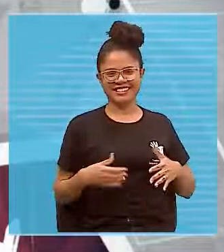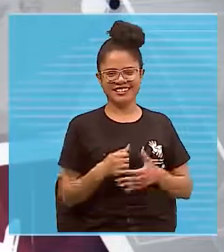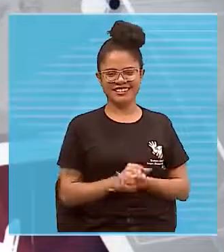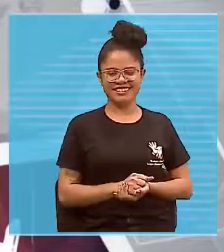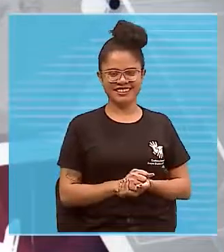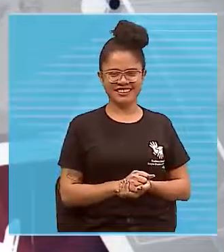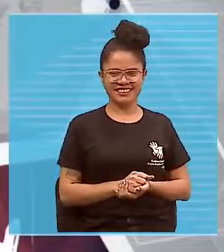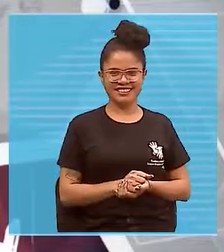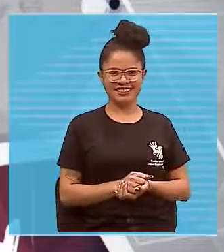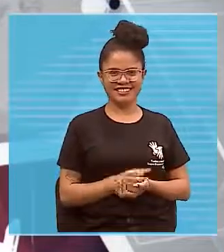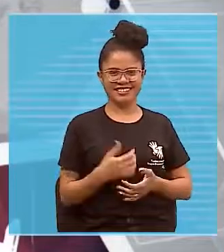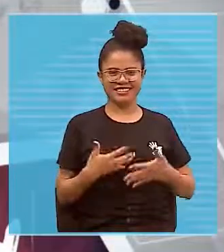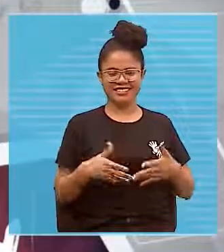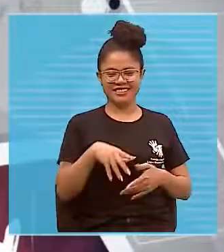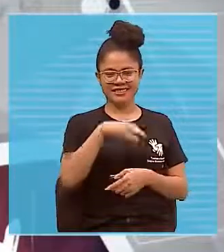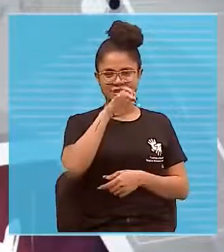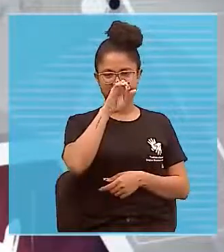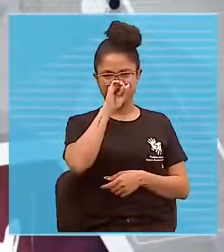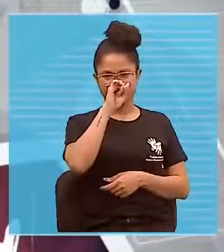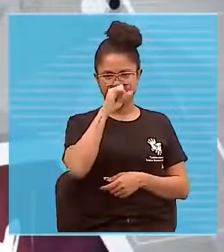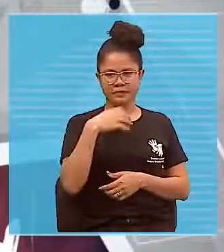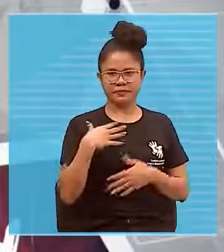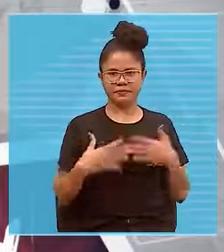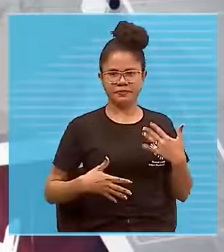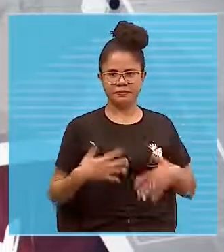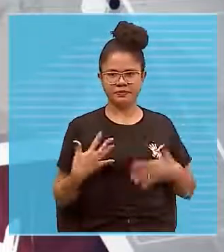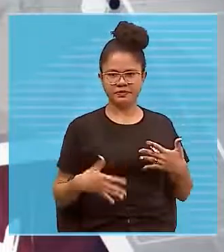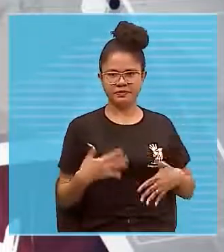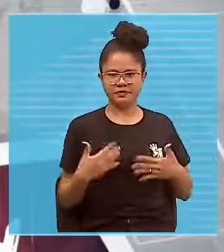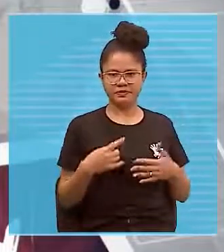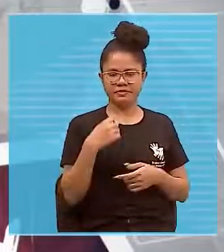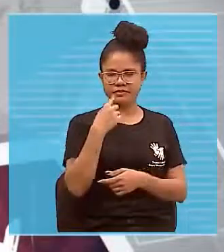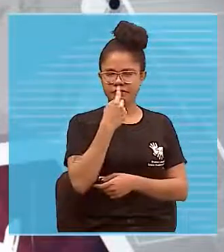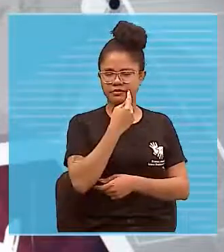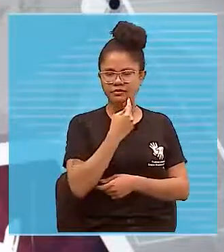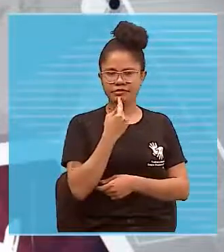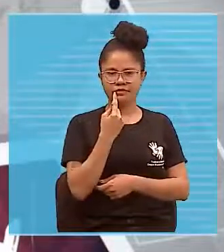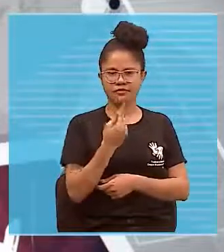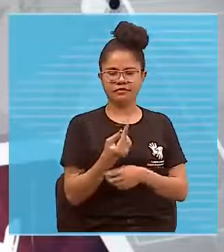das minhas narinas, dentro da minha boca, dentro